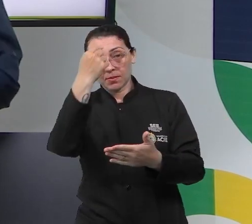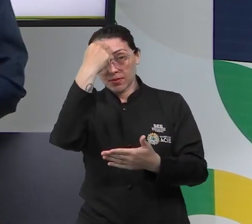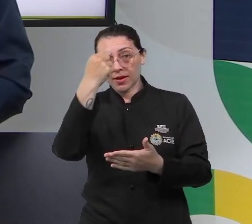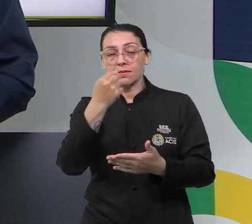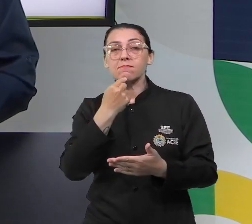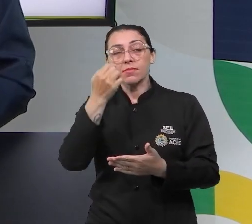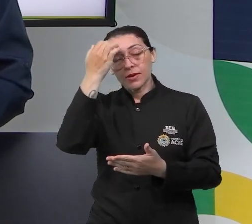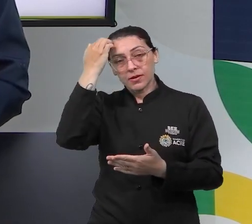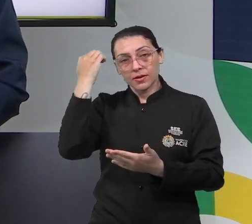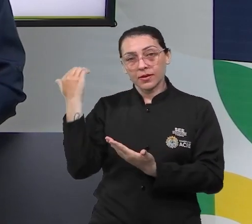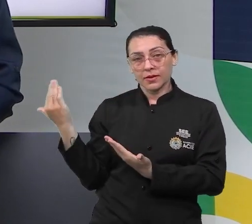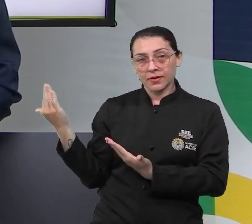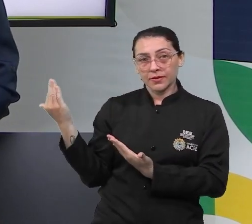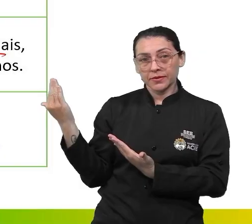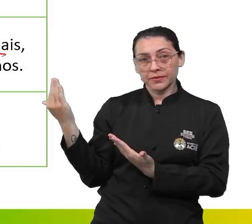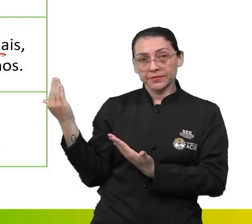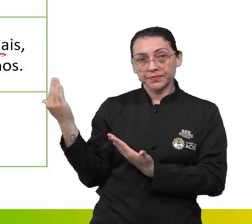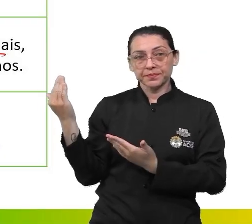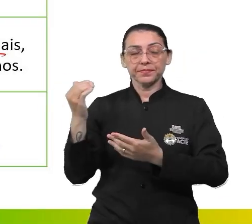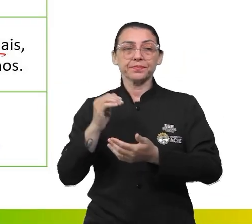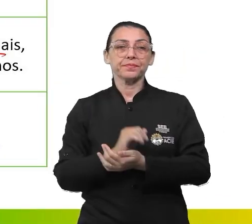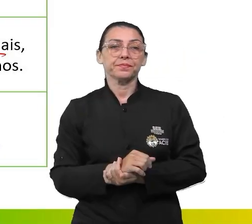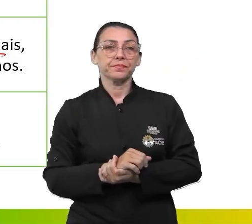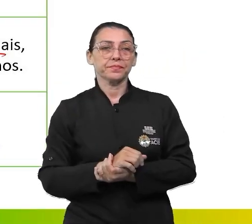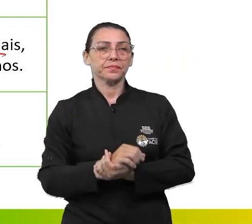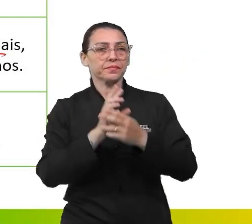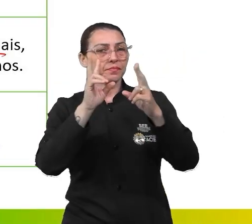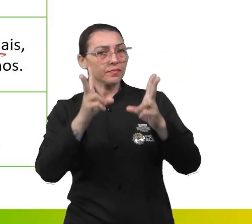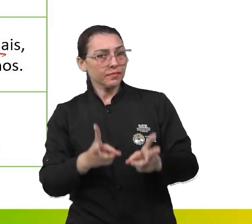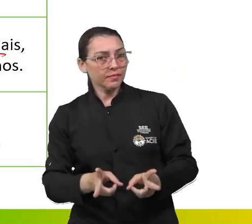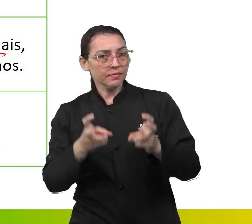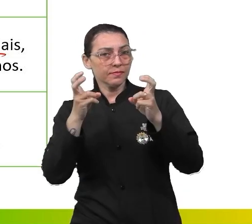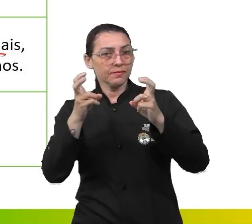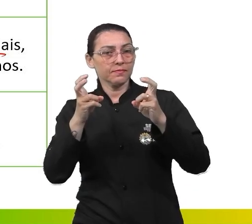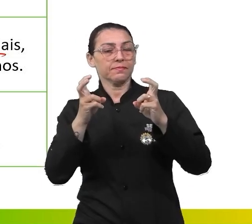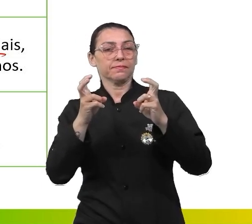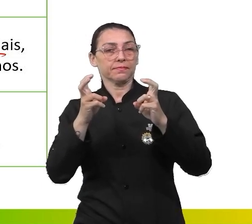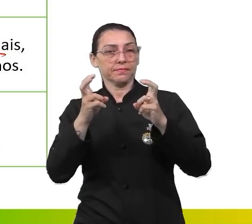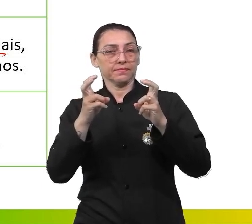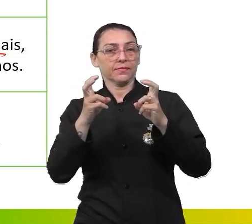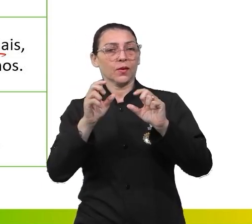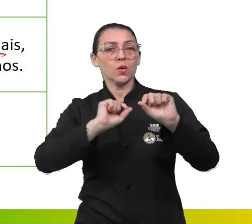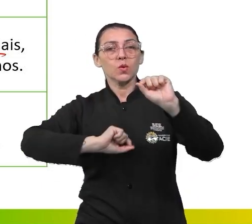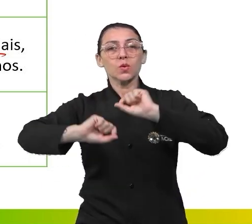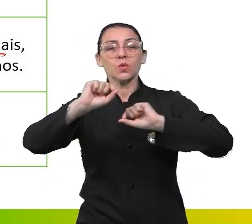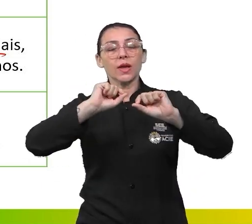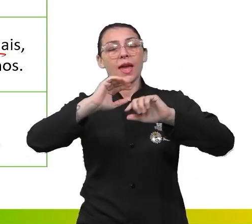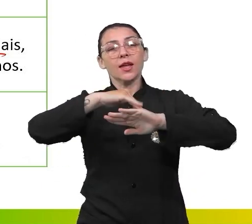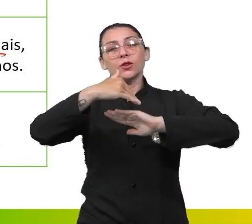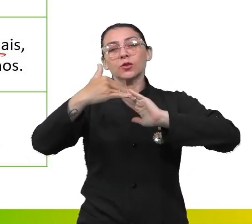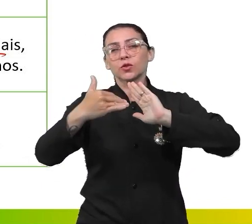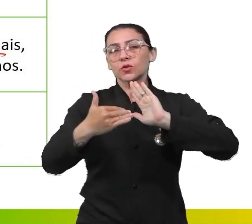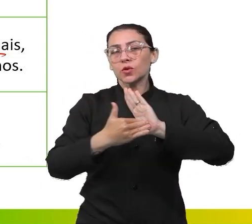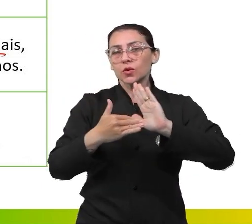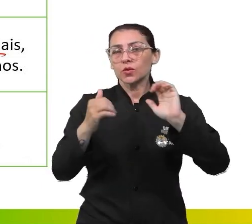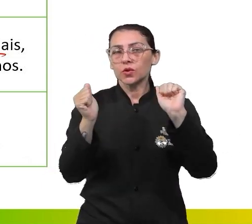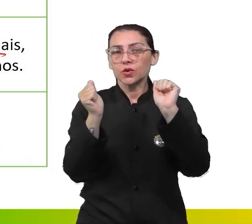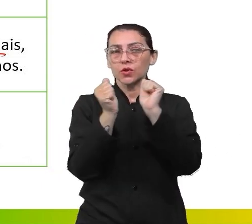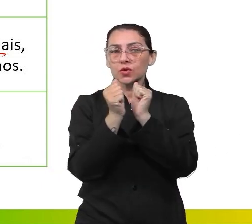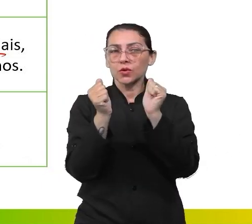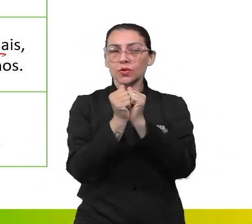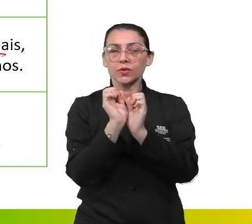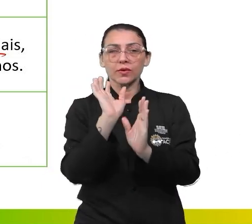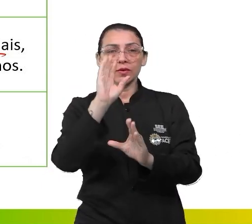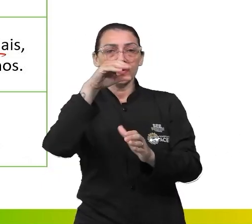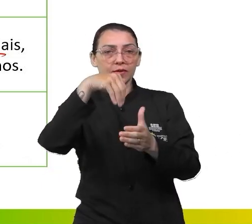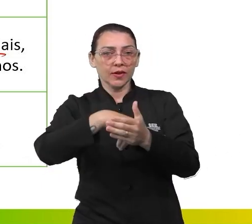que está aqui ao lado do quadro. E a gente vai ver uma bela distribuição do que seriam todos esses aspectos juntos aqui